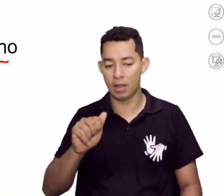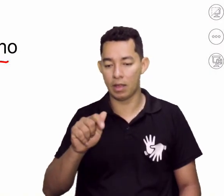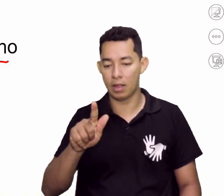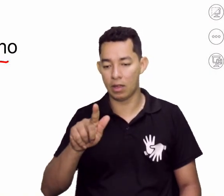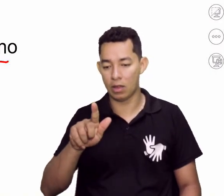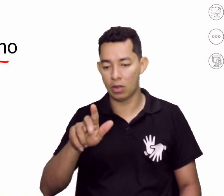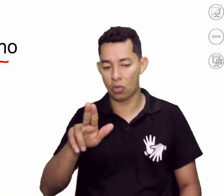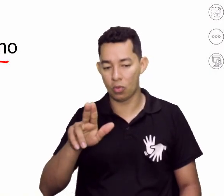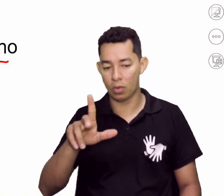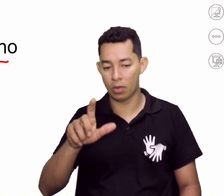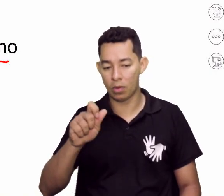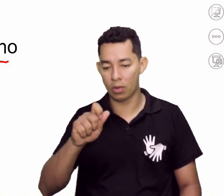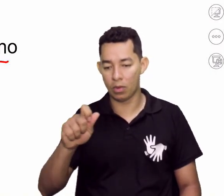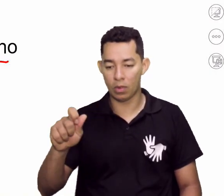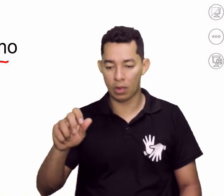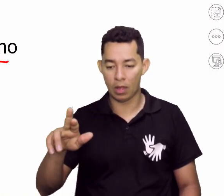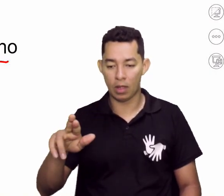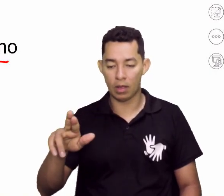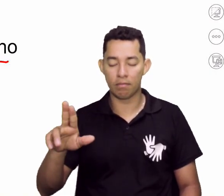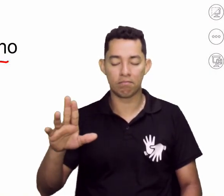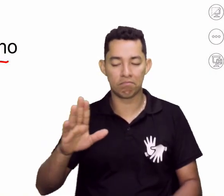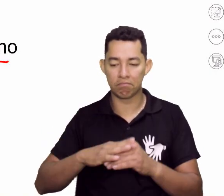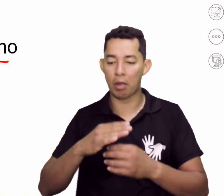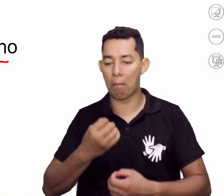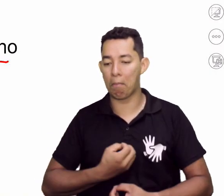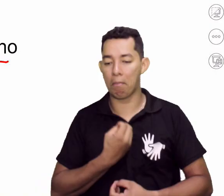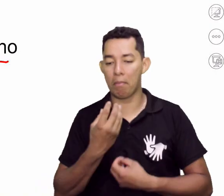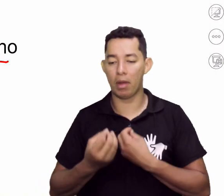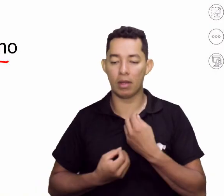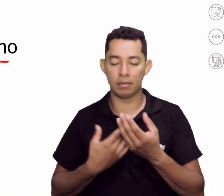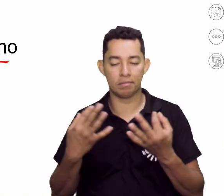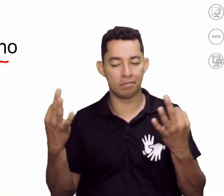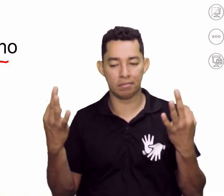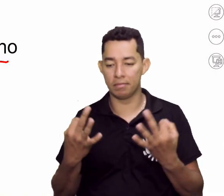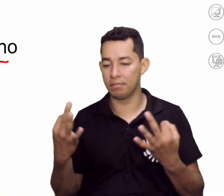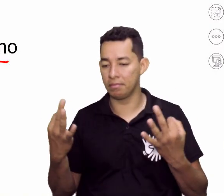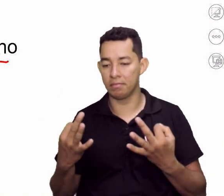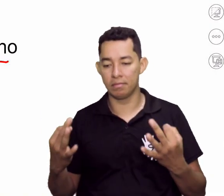grande observador da arte, né?